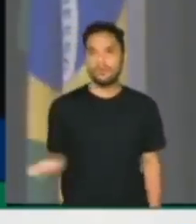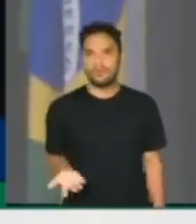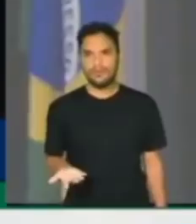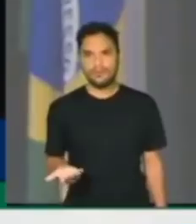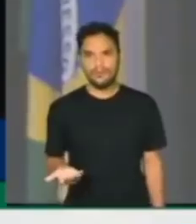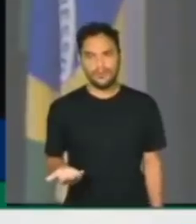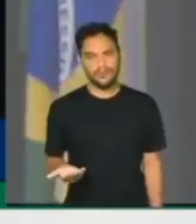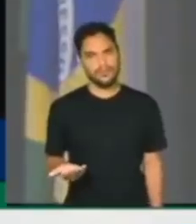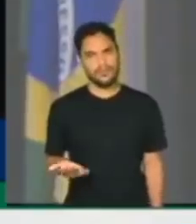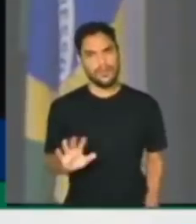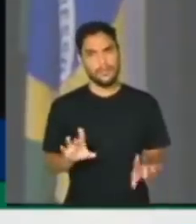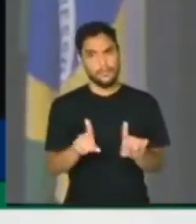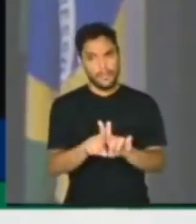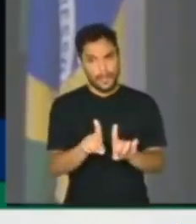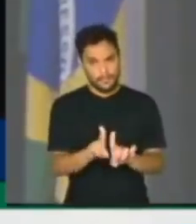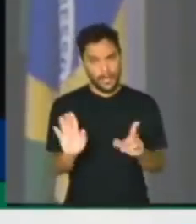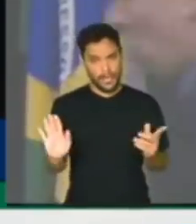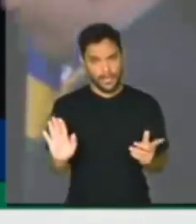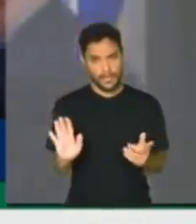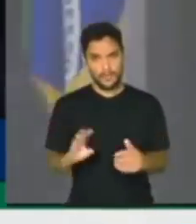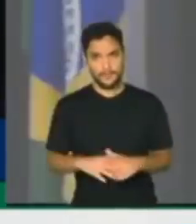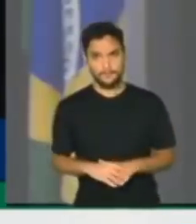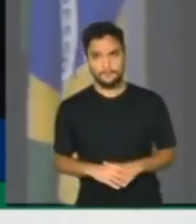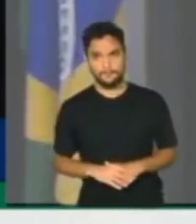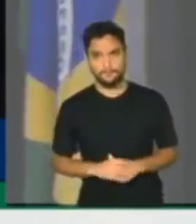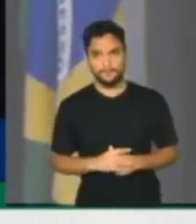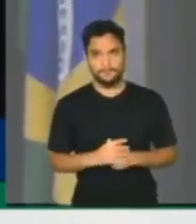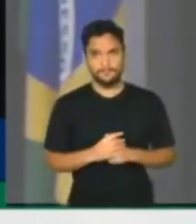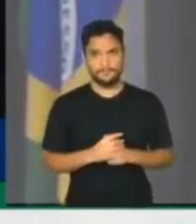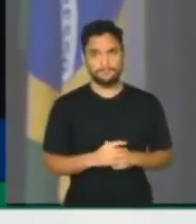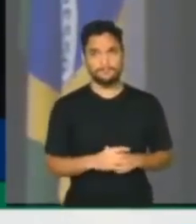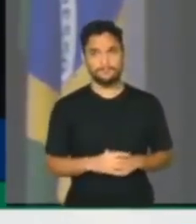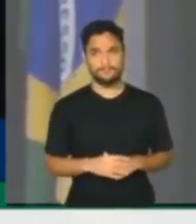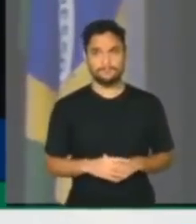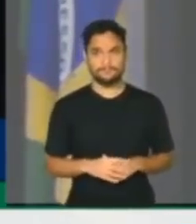e mais apesar de seu presidente